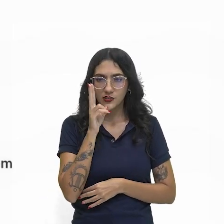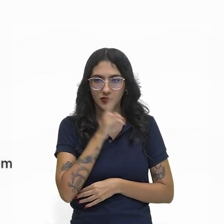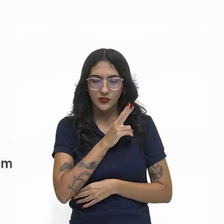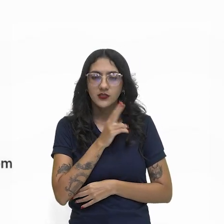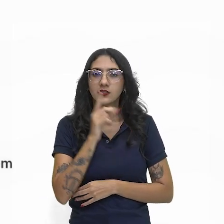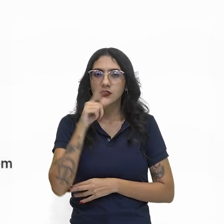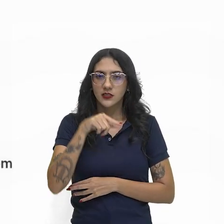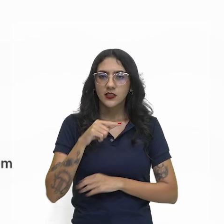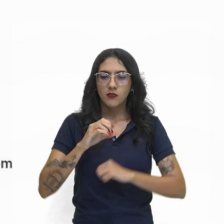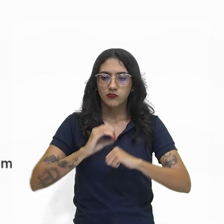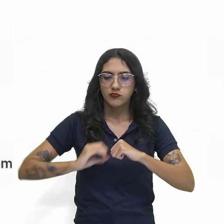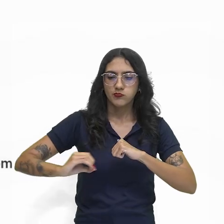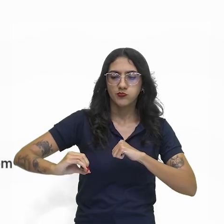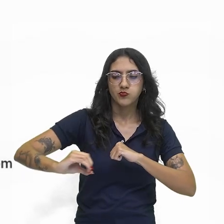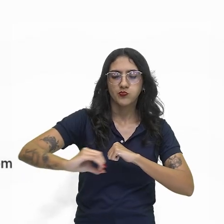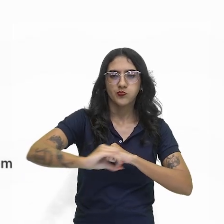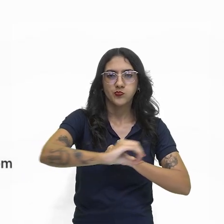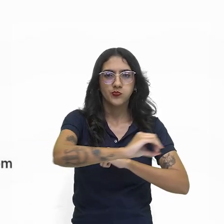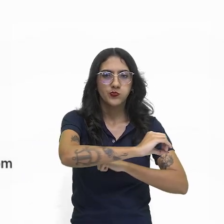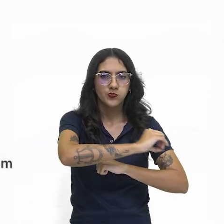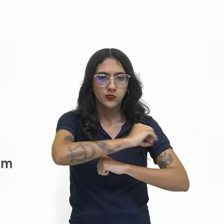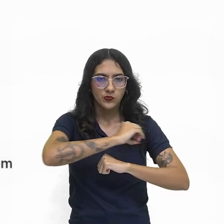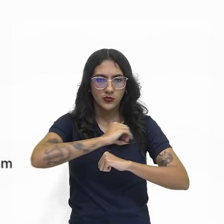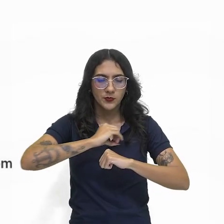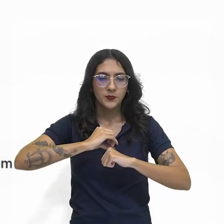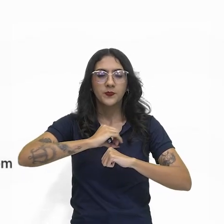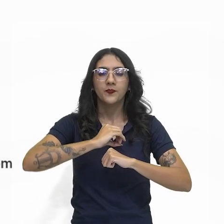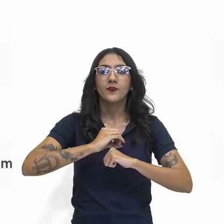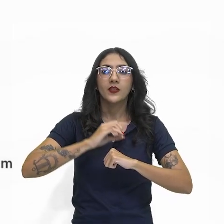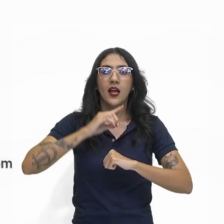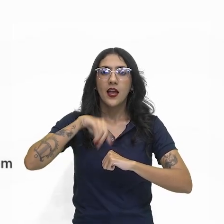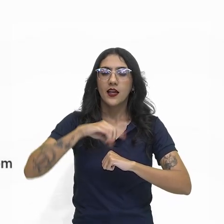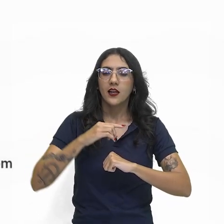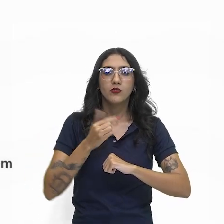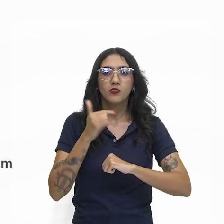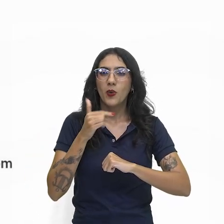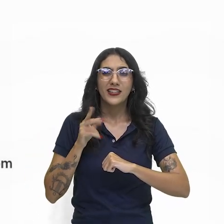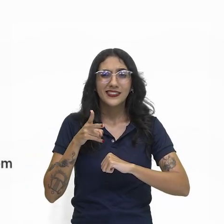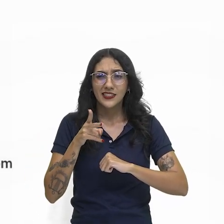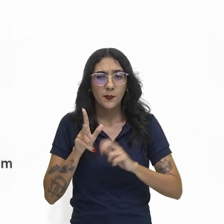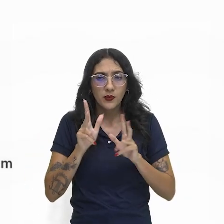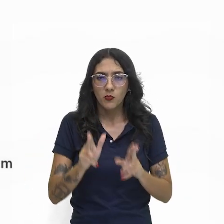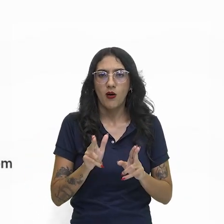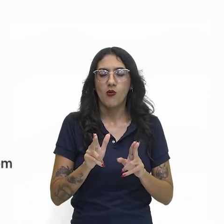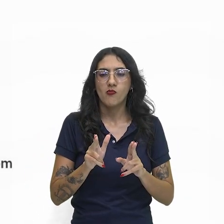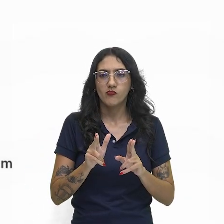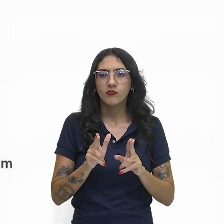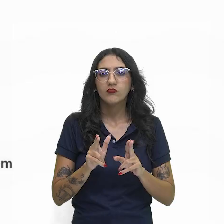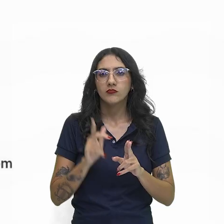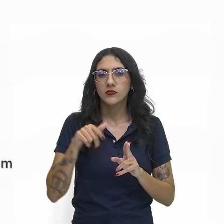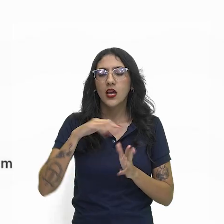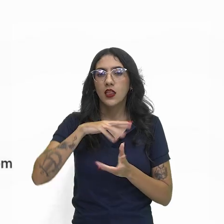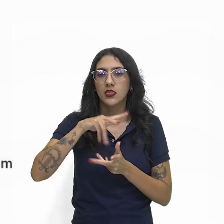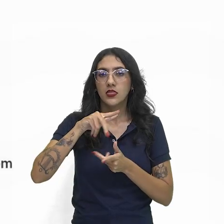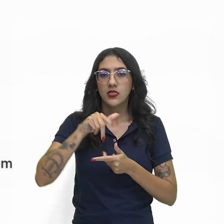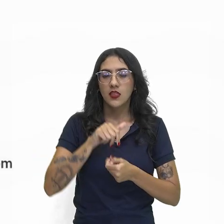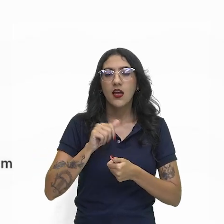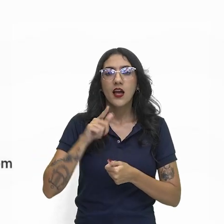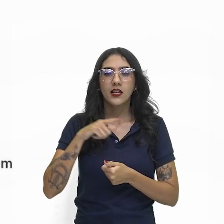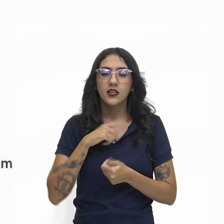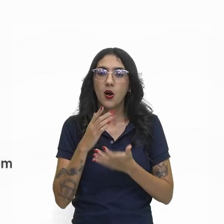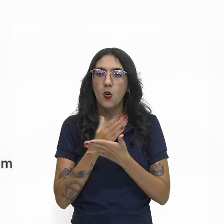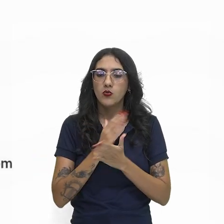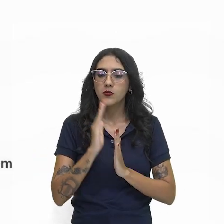na sua trajetória ao redor do Sol, ela não é constante. A Terra, em